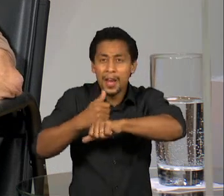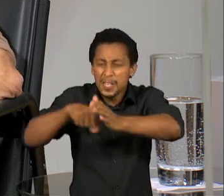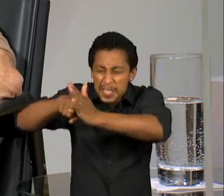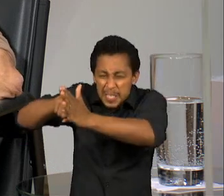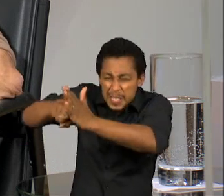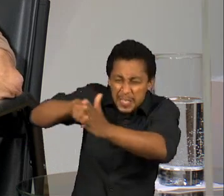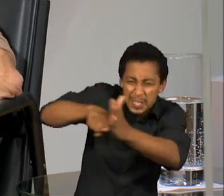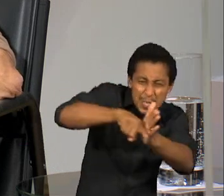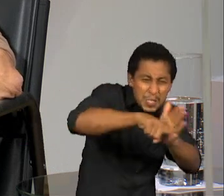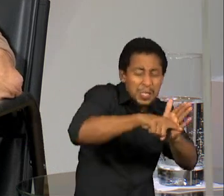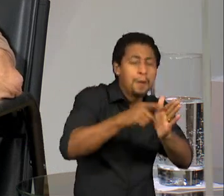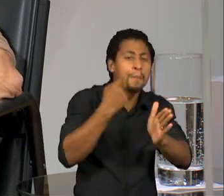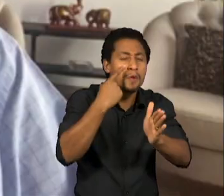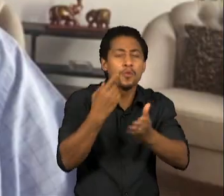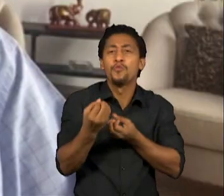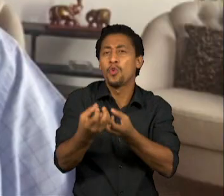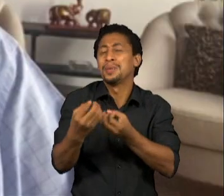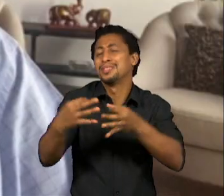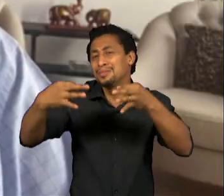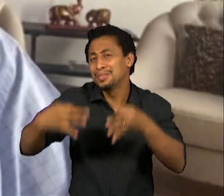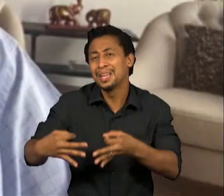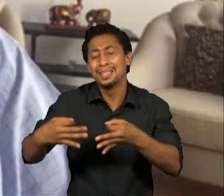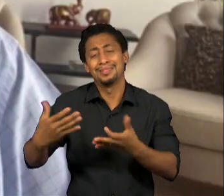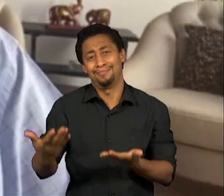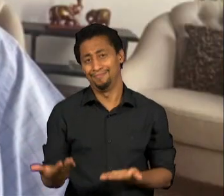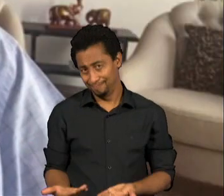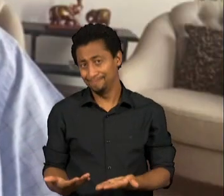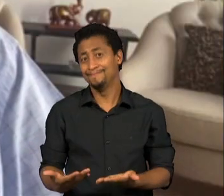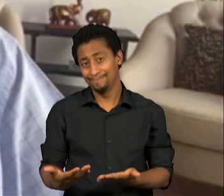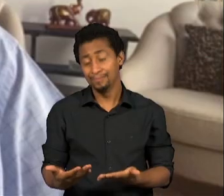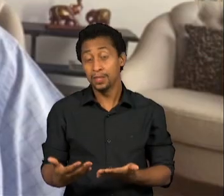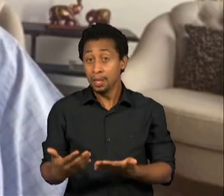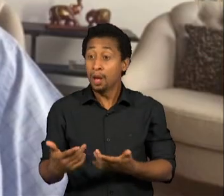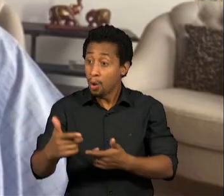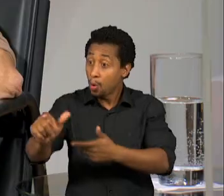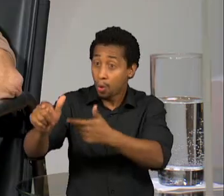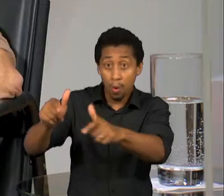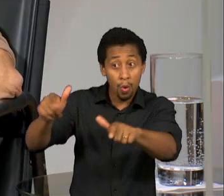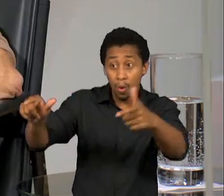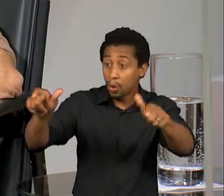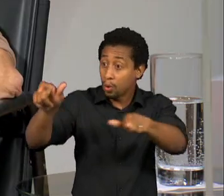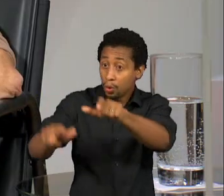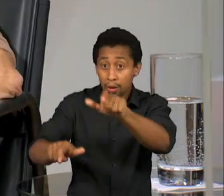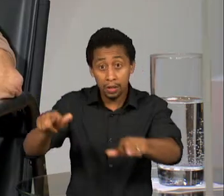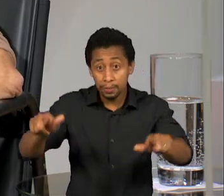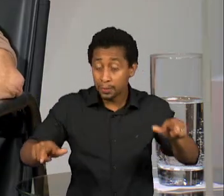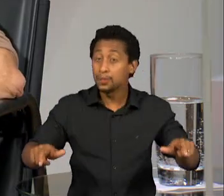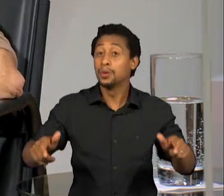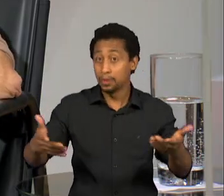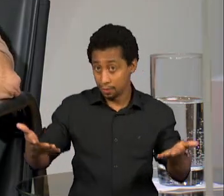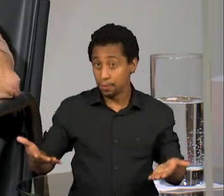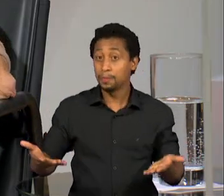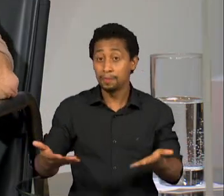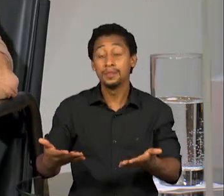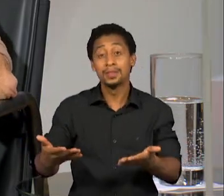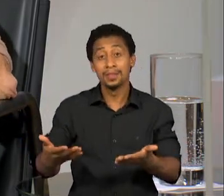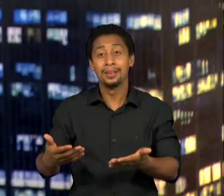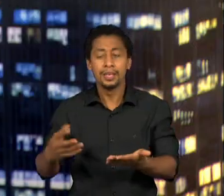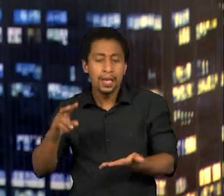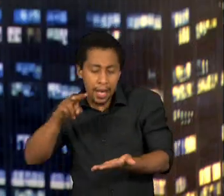que tem que ser transmitido para aqueles intérpretes das